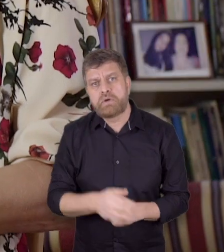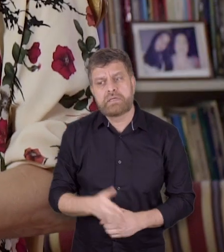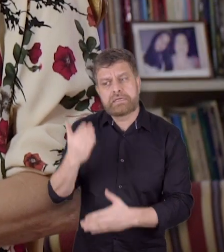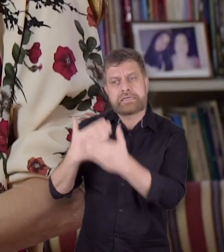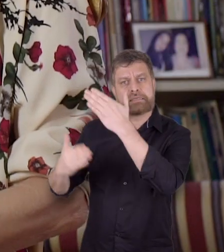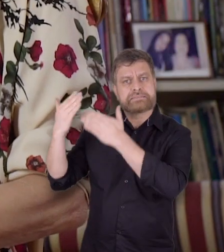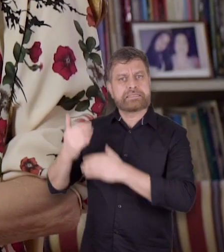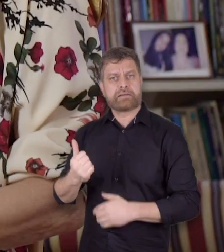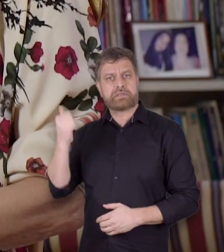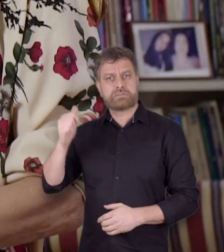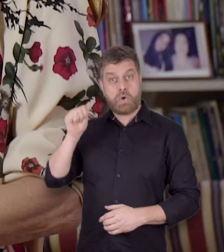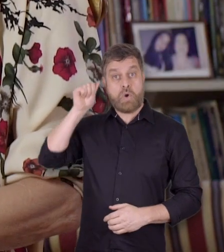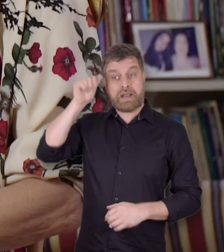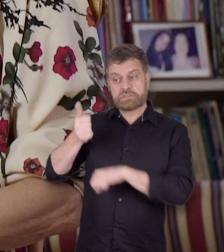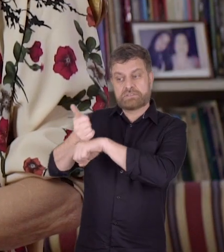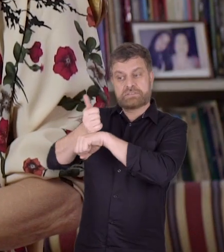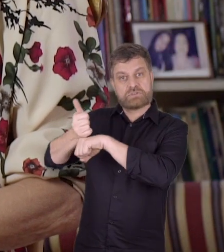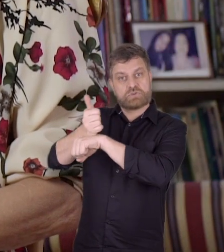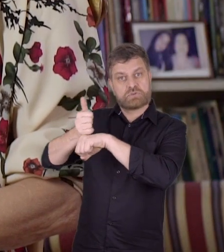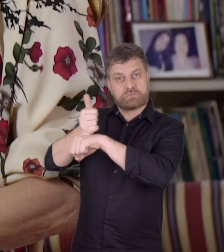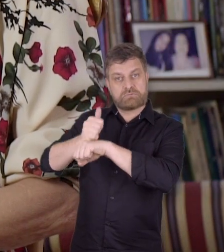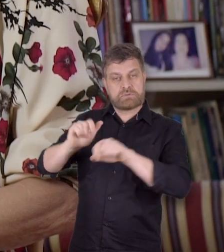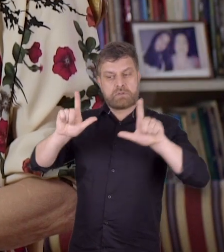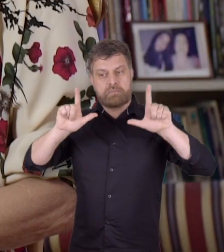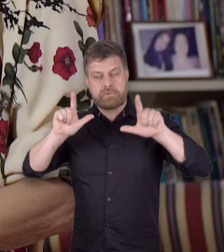os artistas estavam